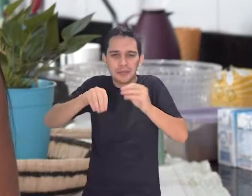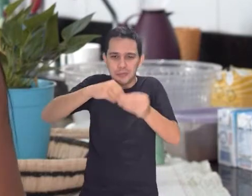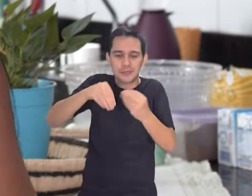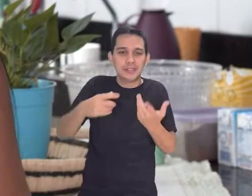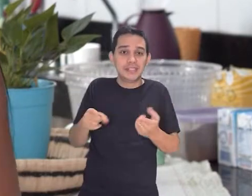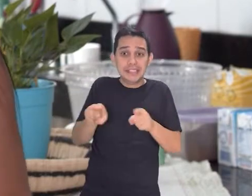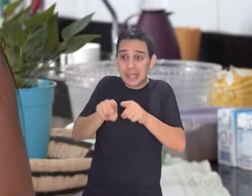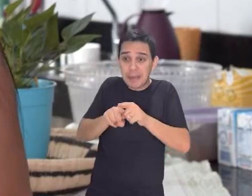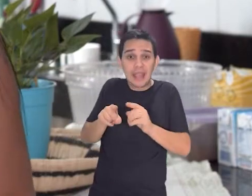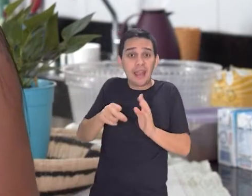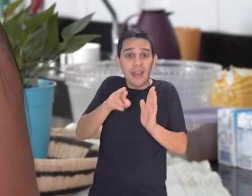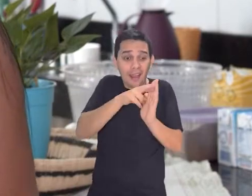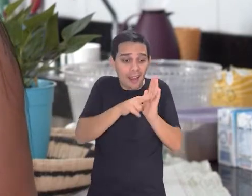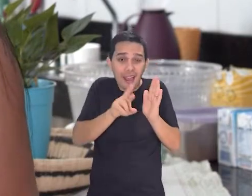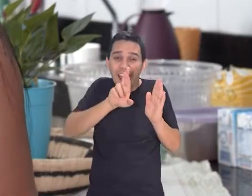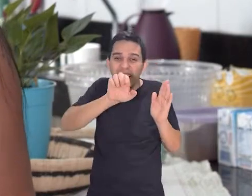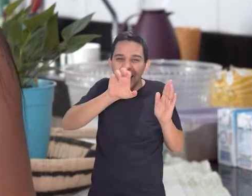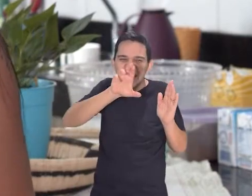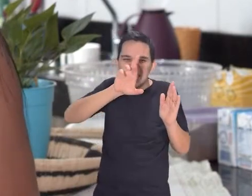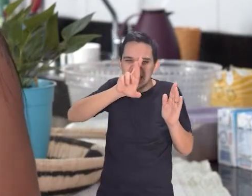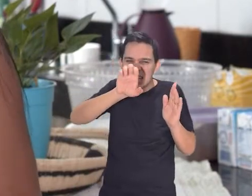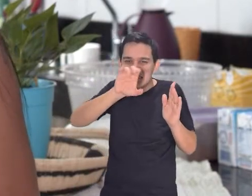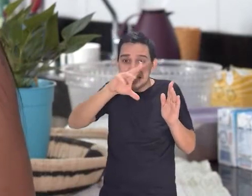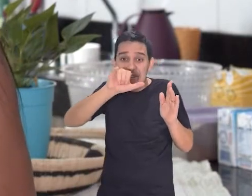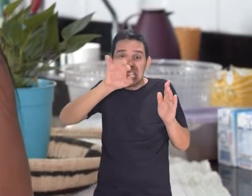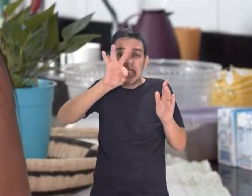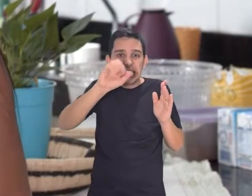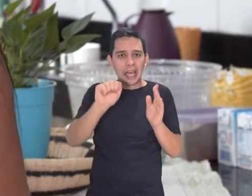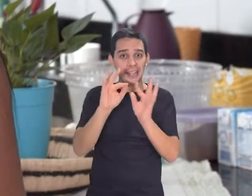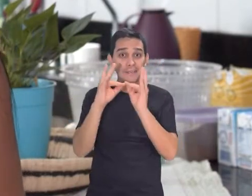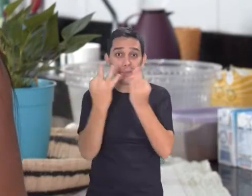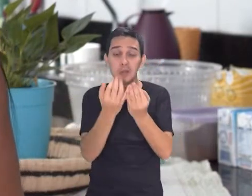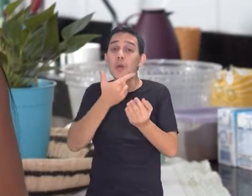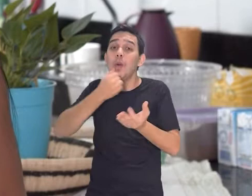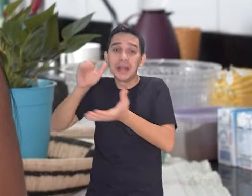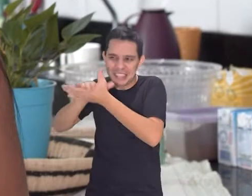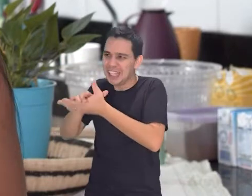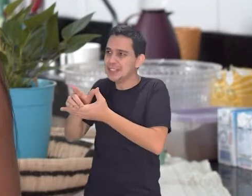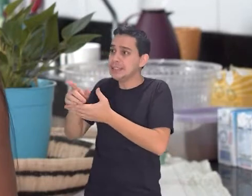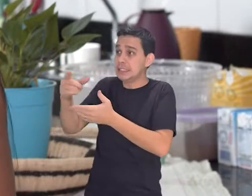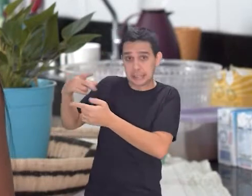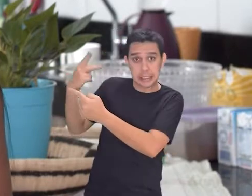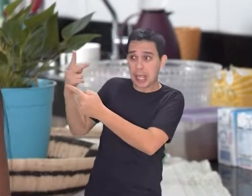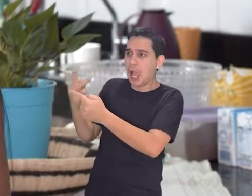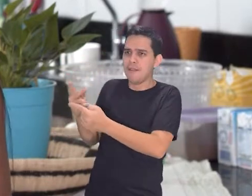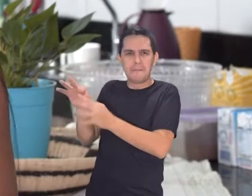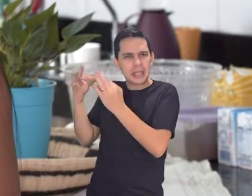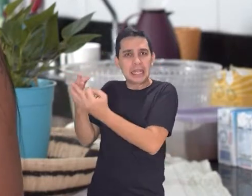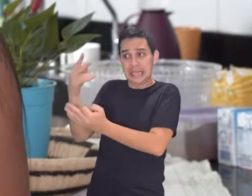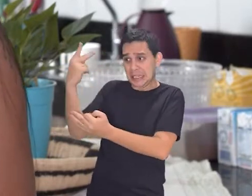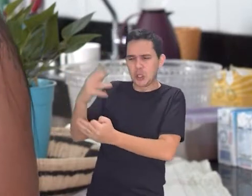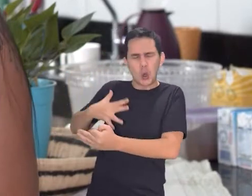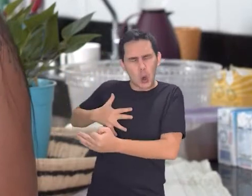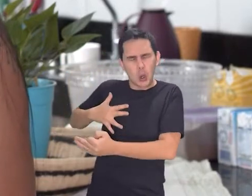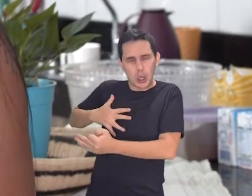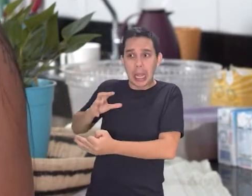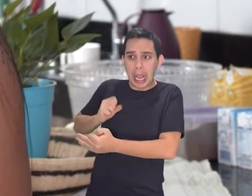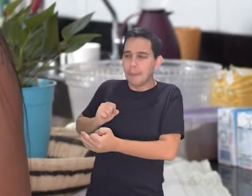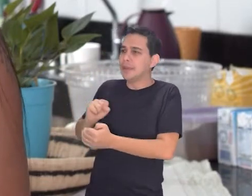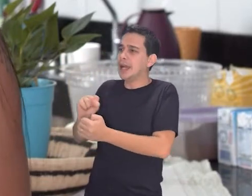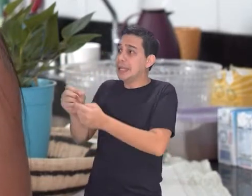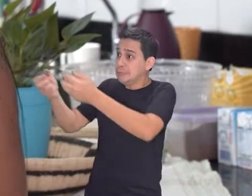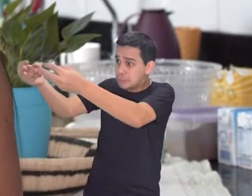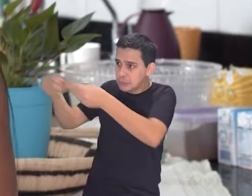esposo, né? Da família dele, que ele faz também, né? Uma receita dele, que também tem muita saída, que é o bolo de cenoura com a cobertura